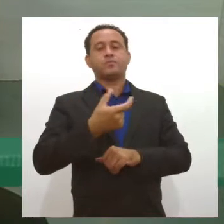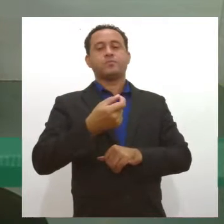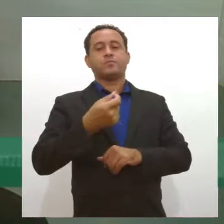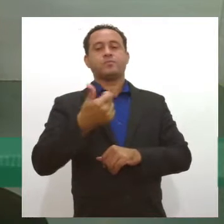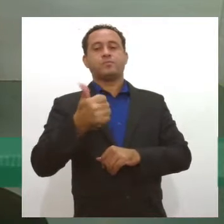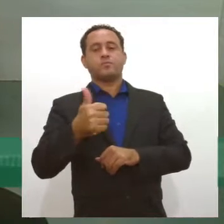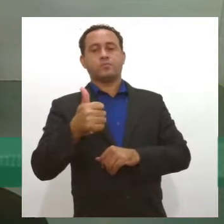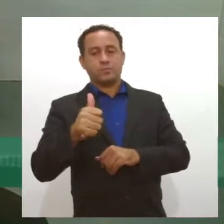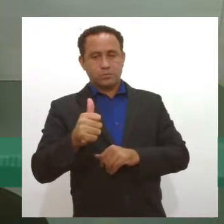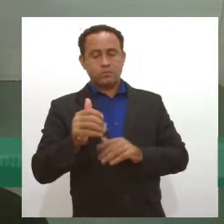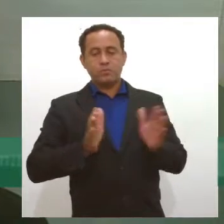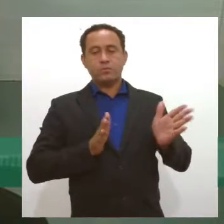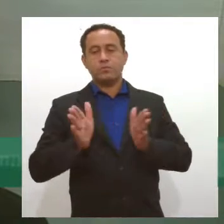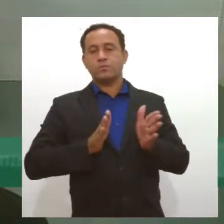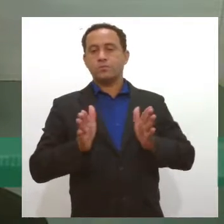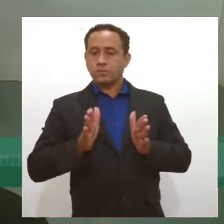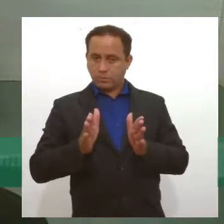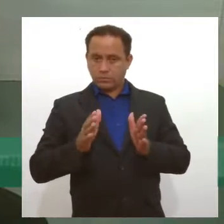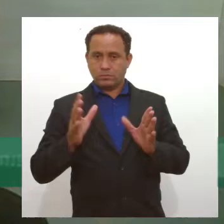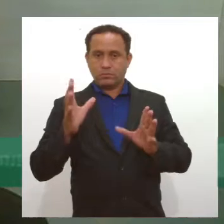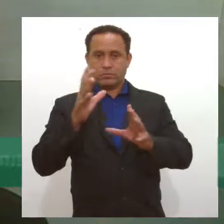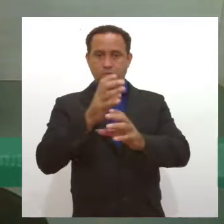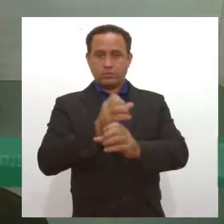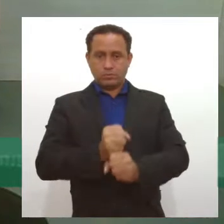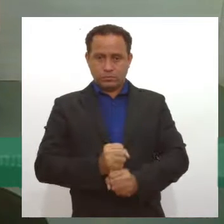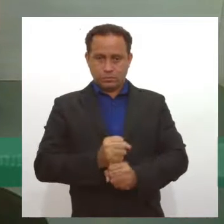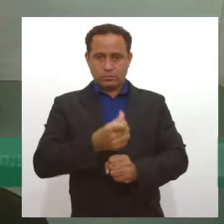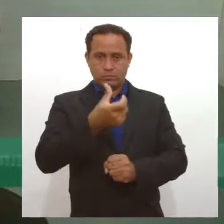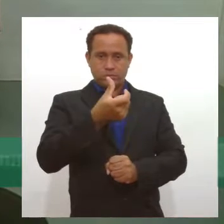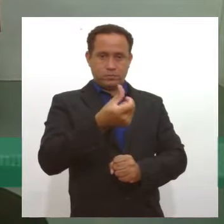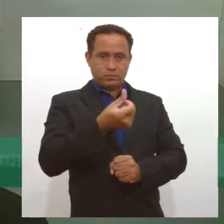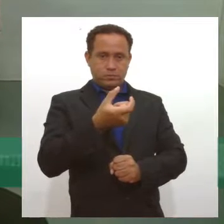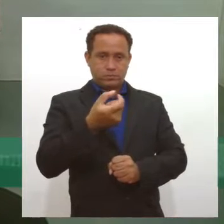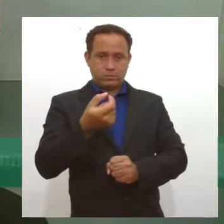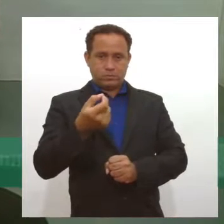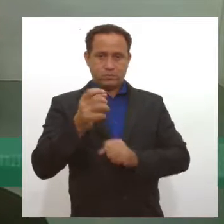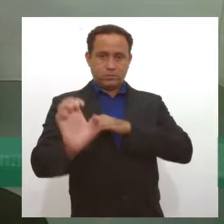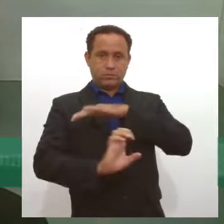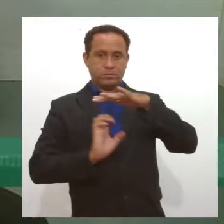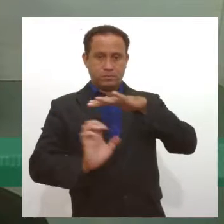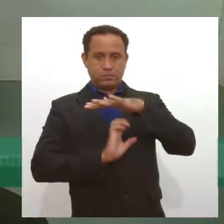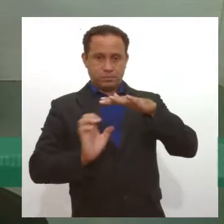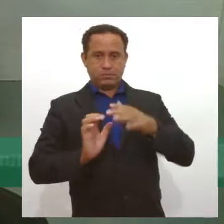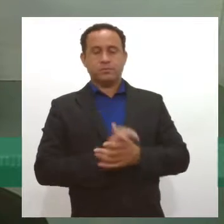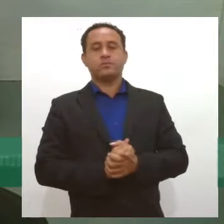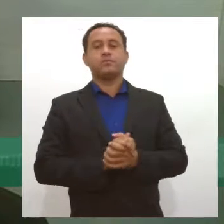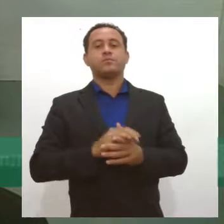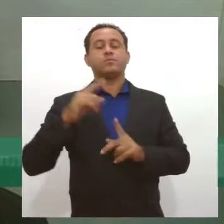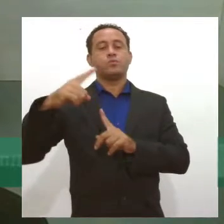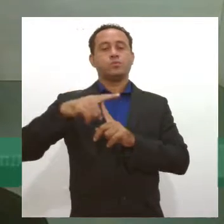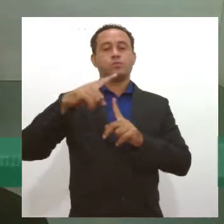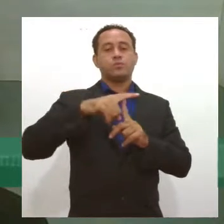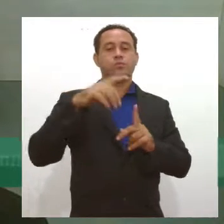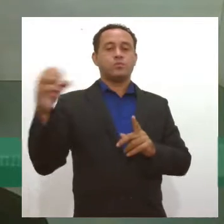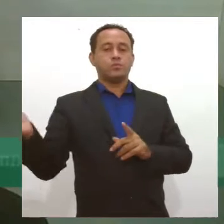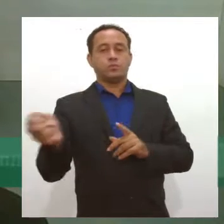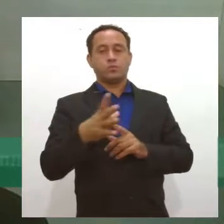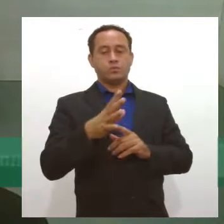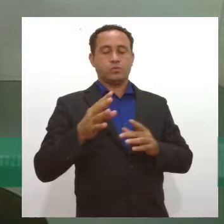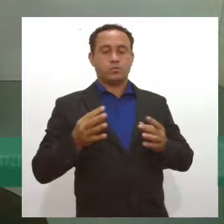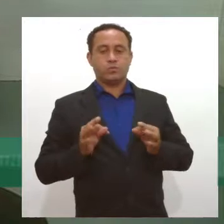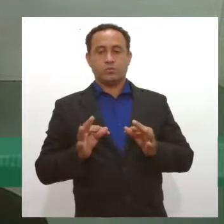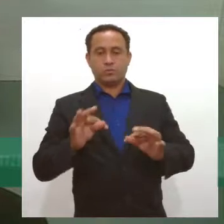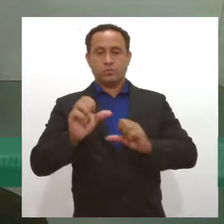2011, ano em que foram contabilizadas 600 empresas desse tipo. Com modelos inovadores de negócio,